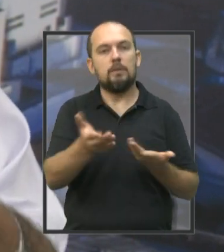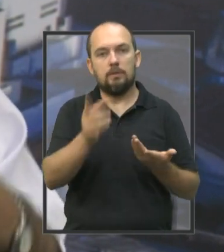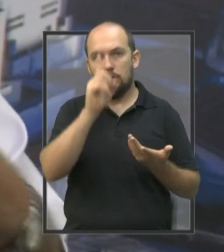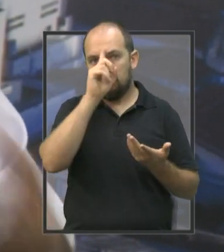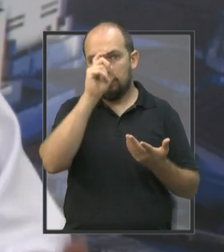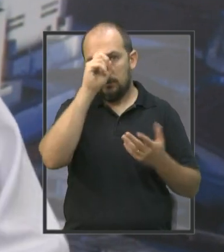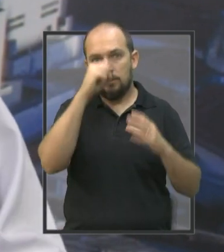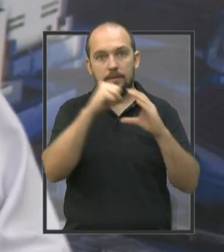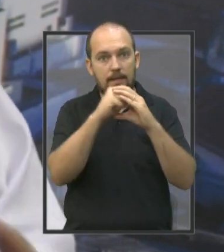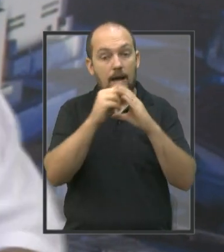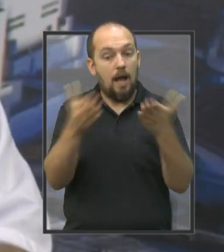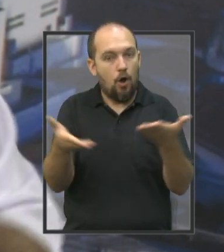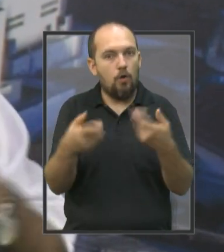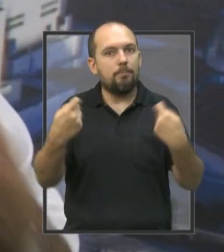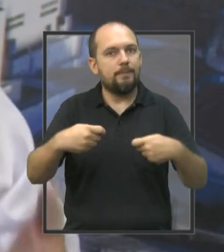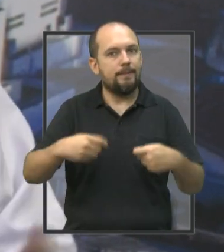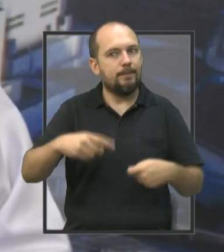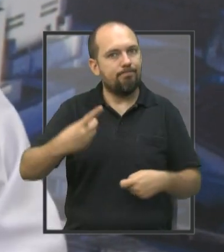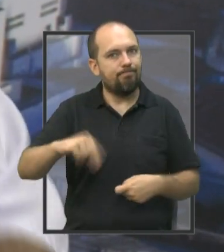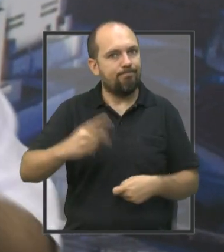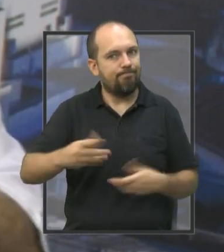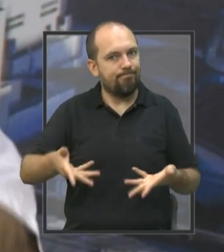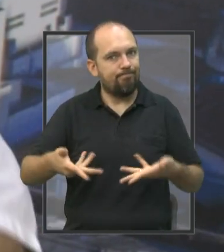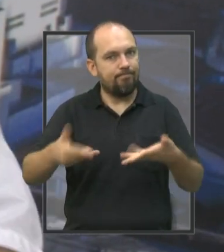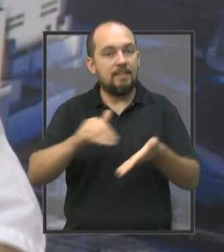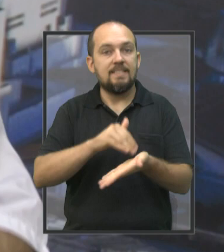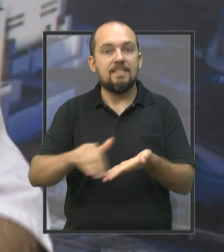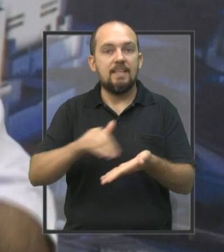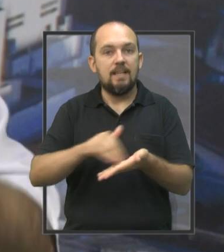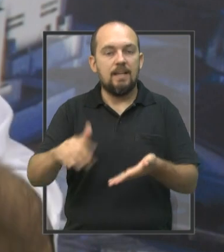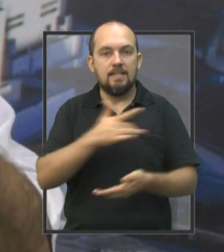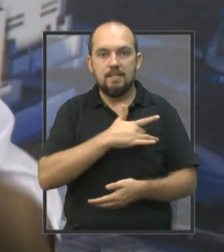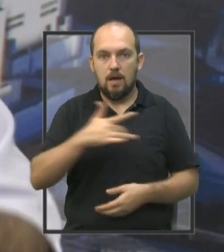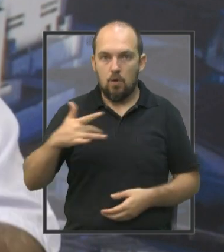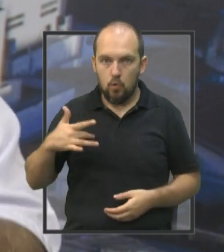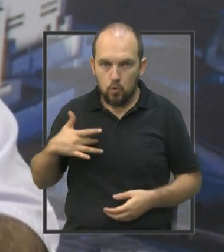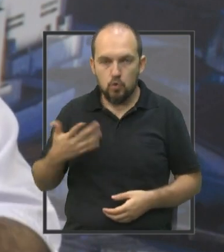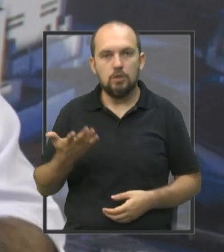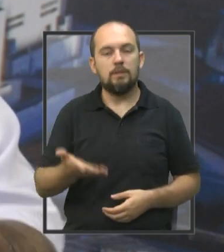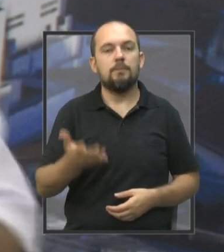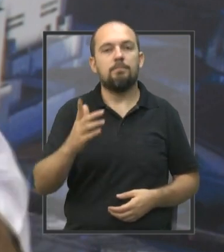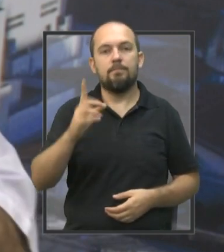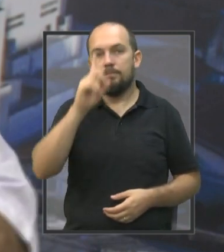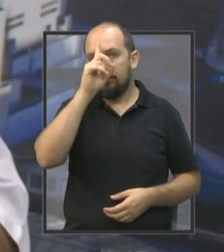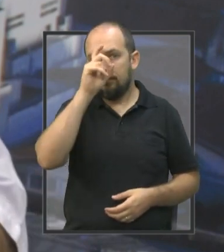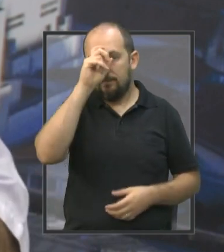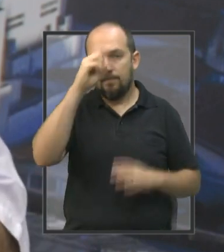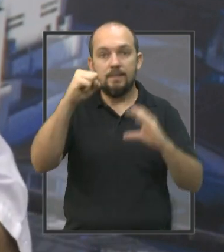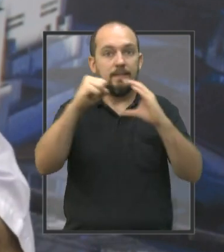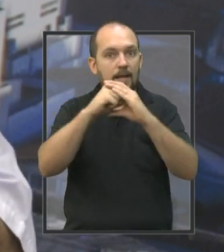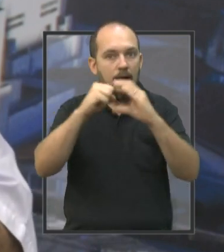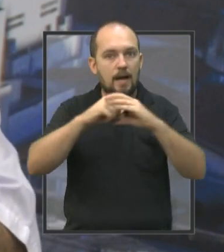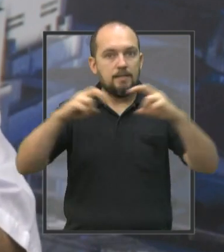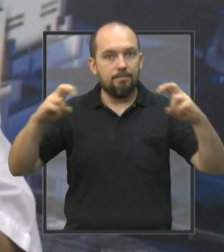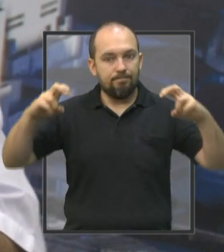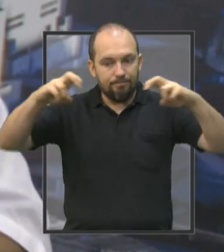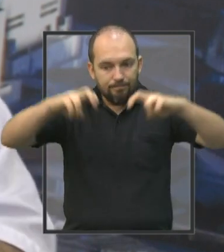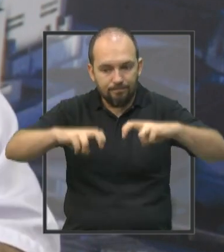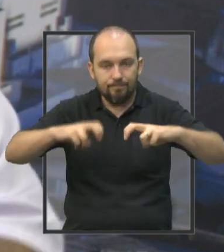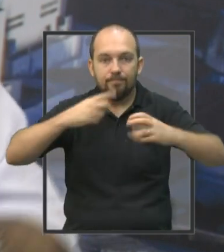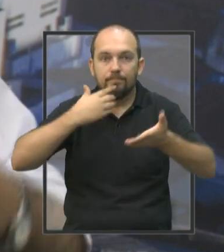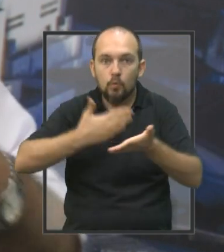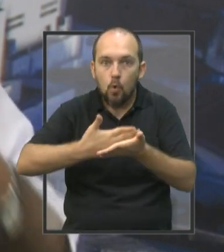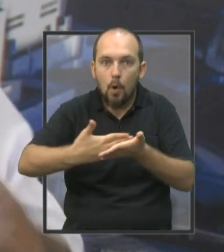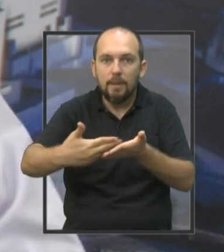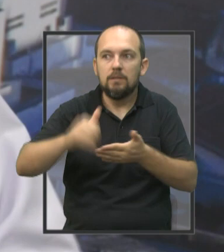precisa agilizar. A Secretaria da Saúde e a Prefeitura e a Santa Casa tem que sentar e conversar para começar a